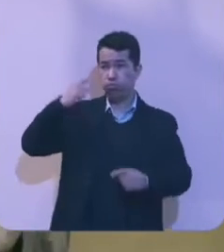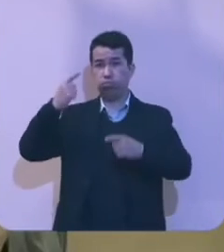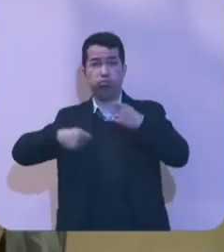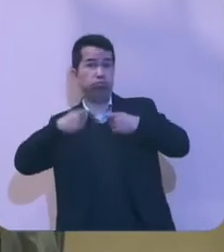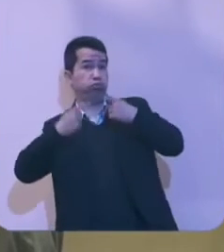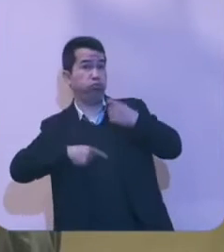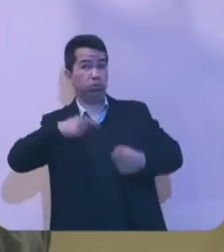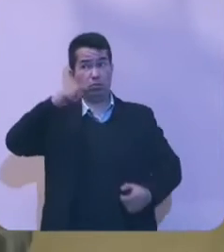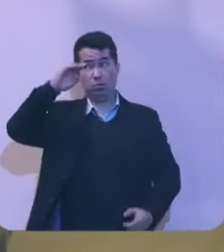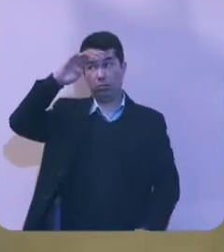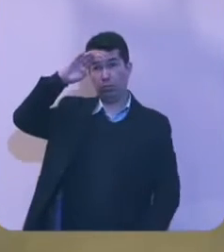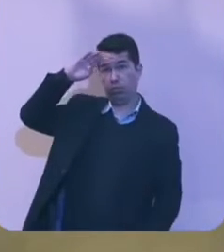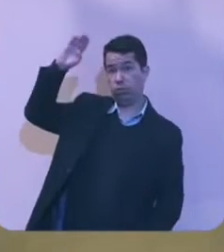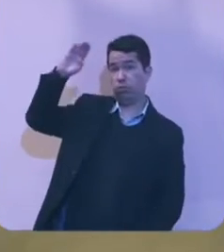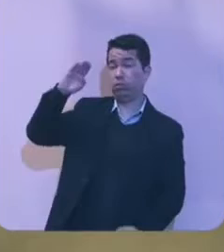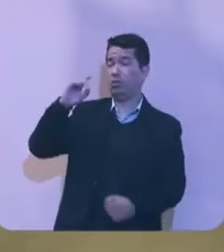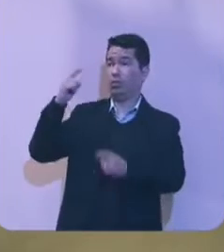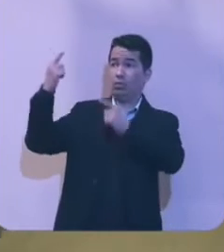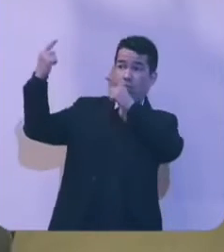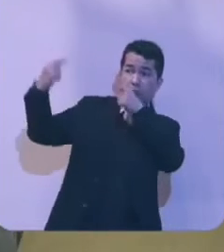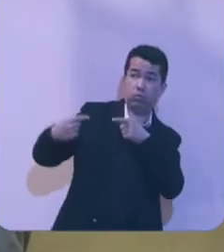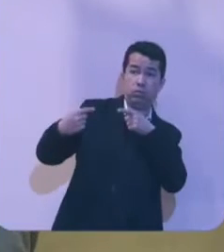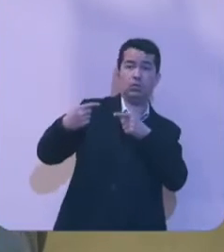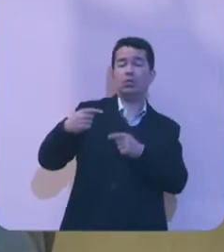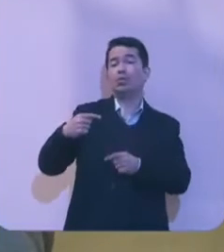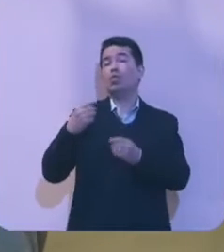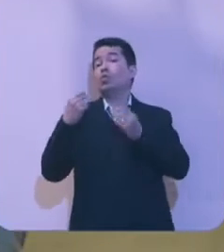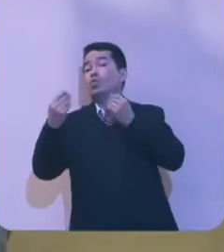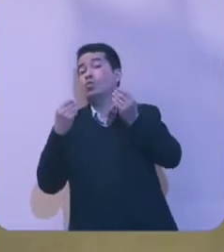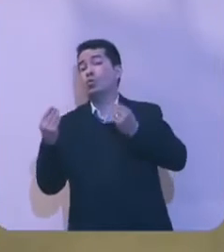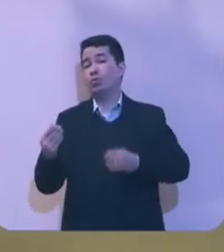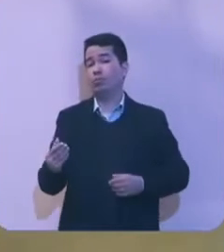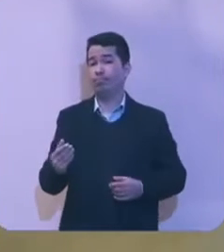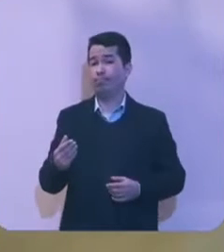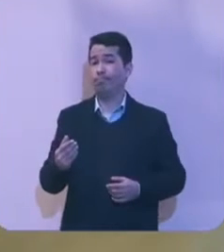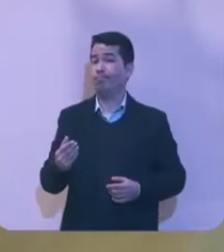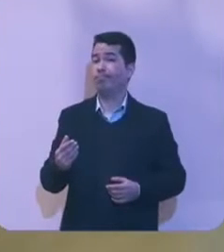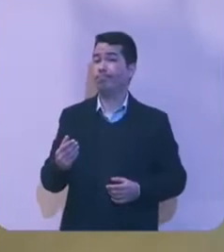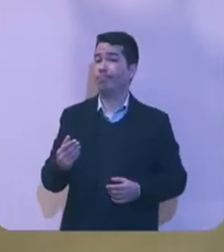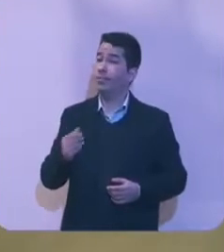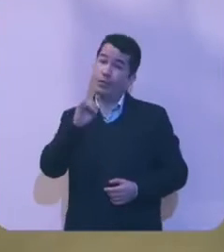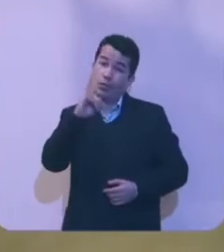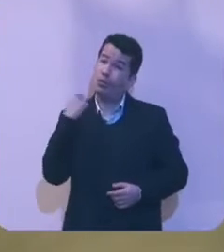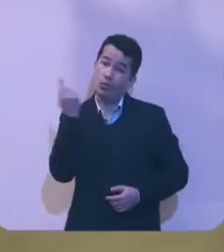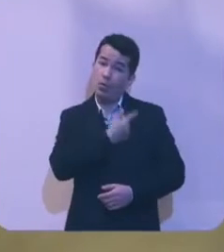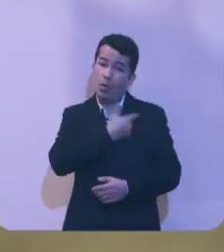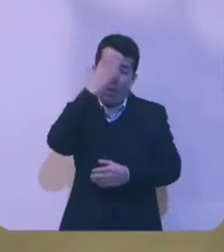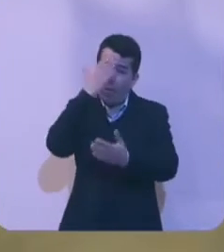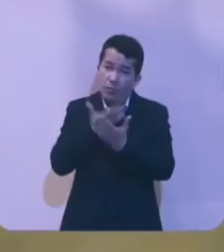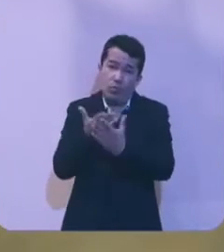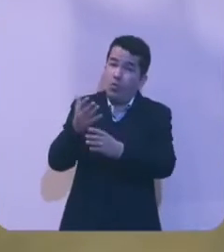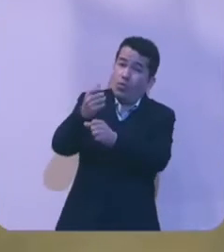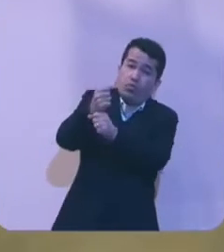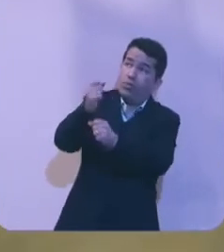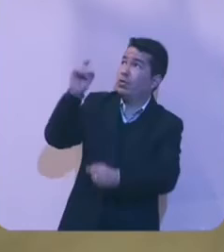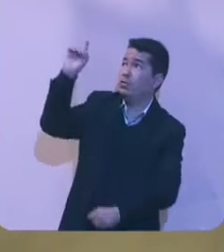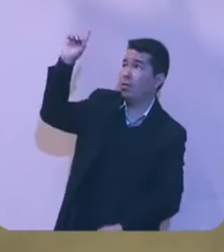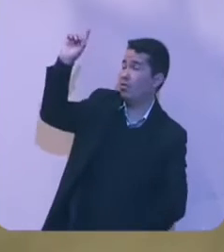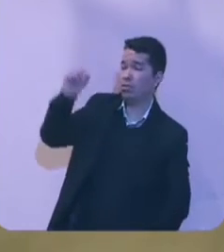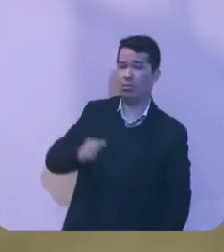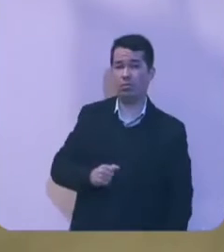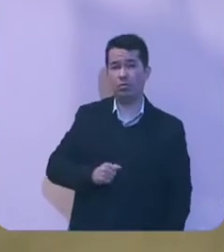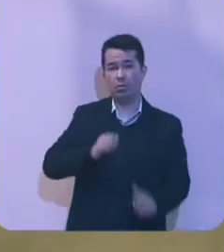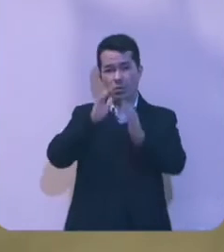isso em primeiro lugar, com as promessas de Deus. E a gente adora a Deus no meio